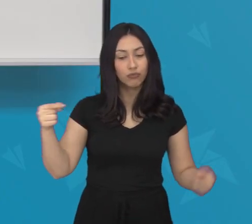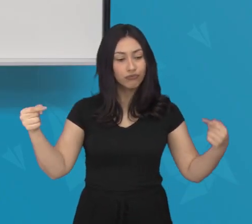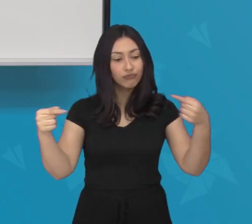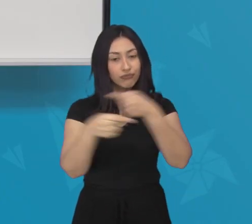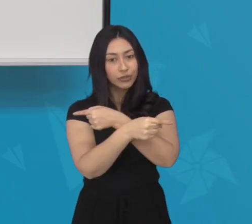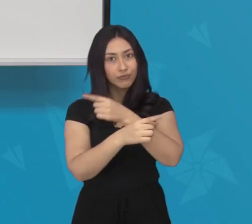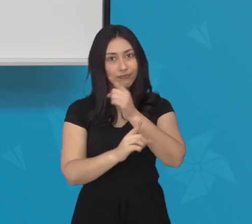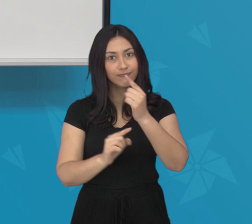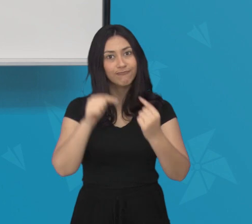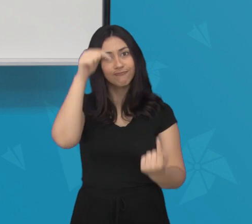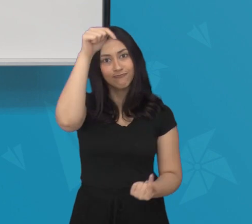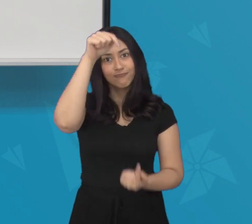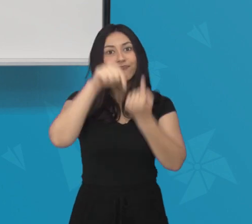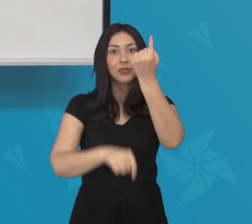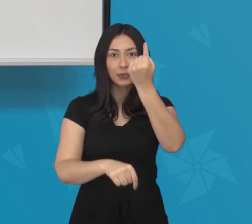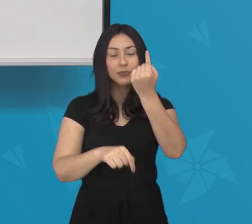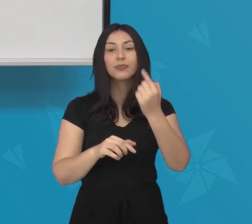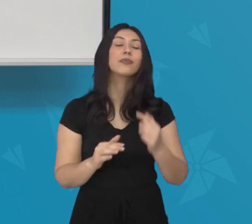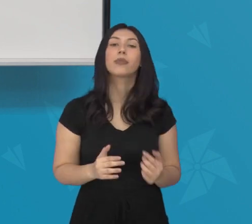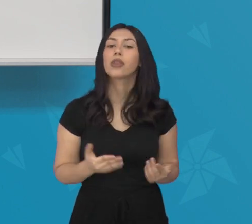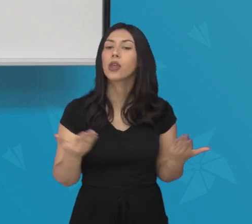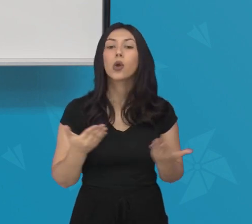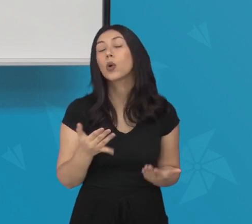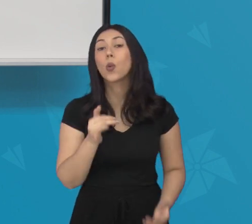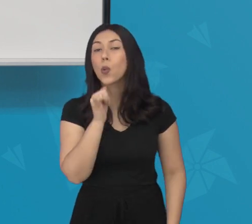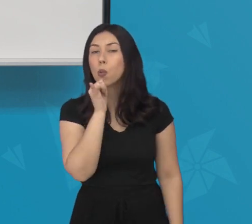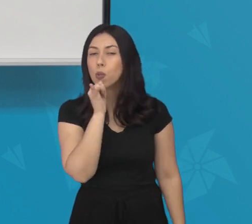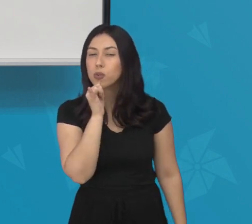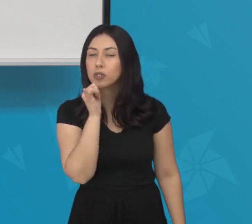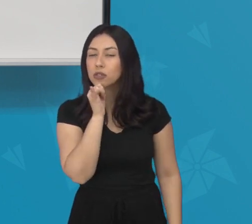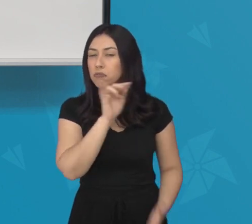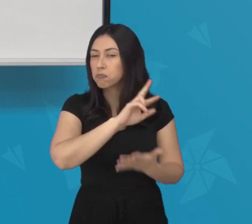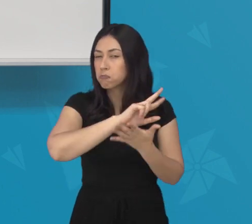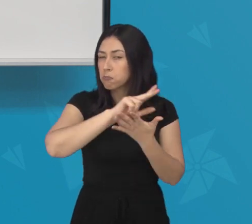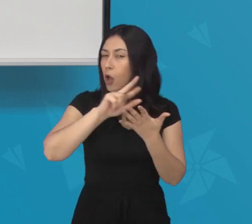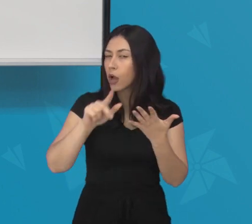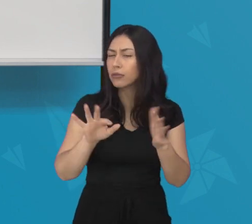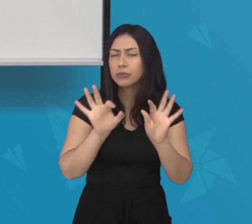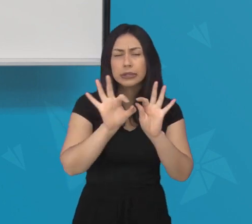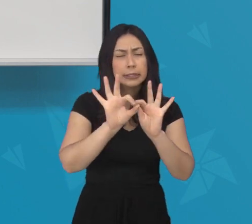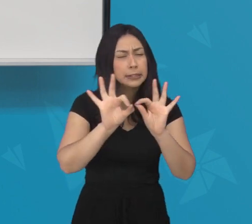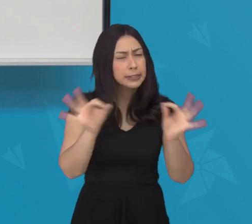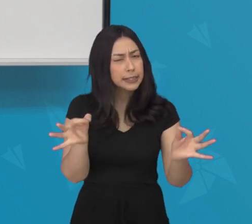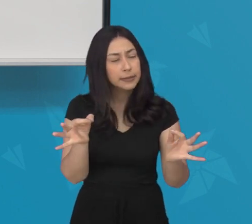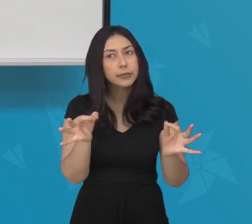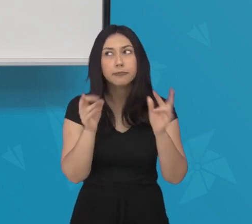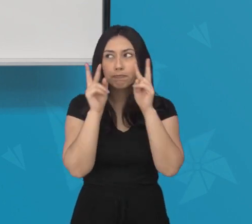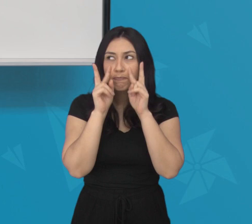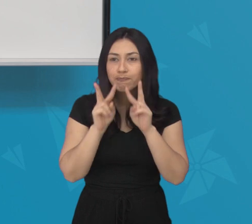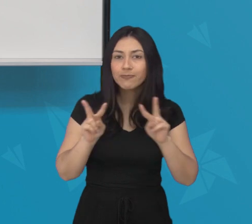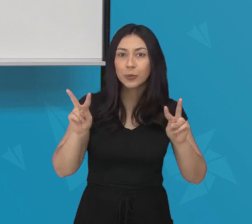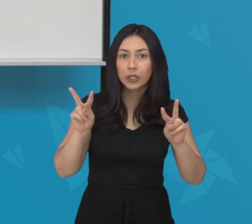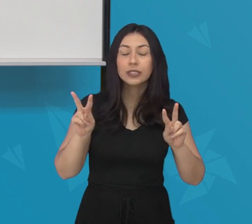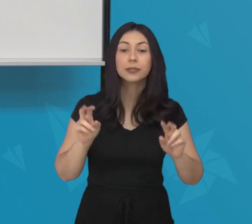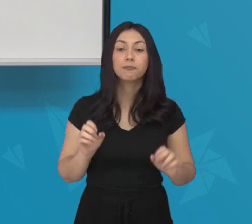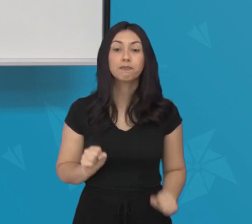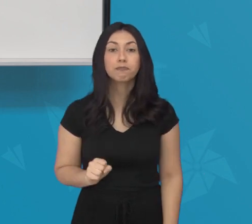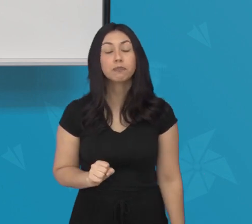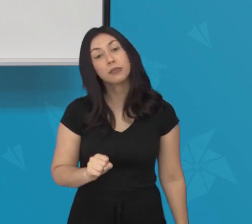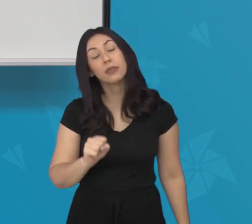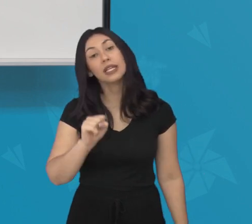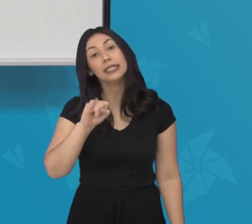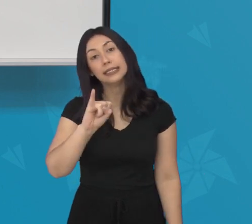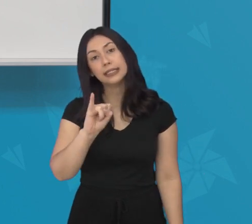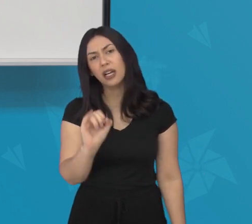gente visualizar a composição de vetores. Bem simples, só para a gente revisar. Se eu